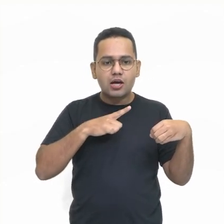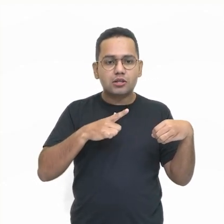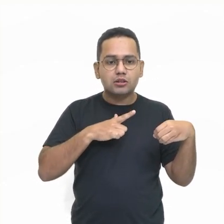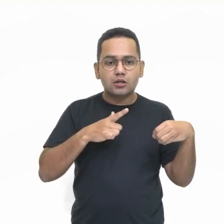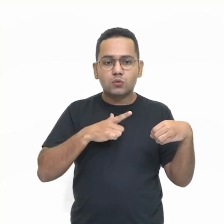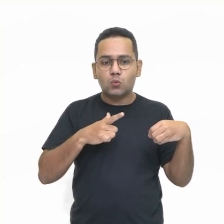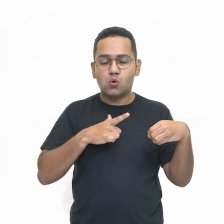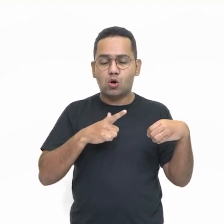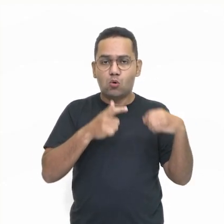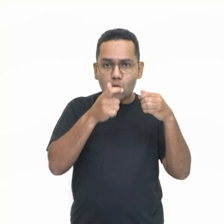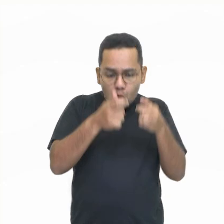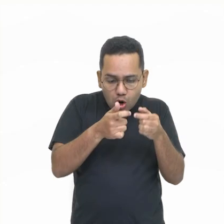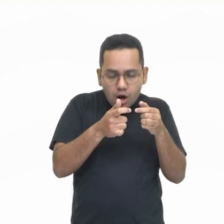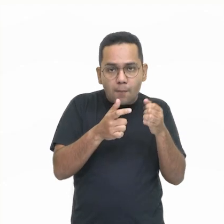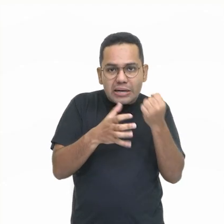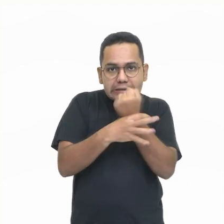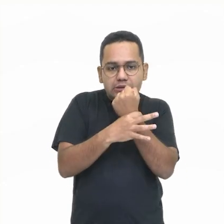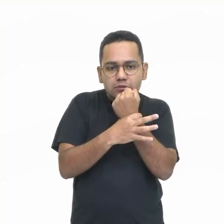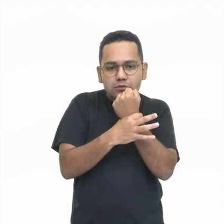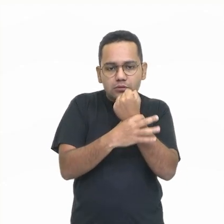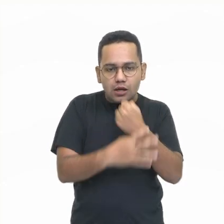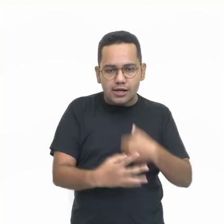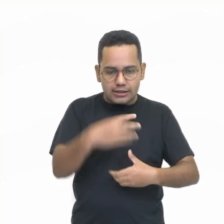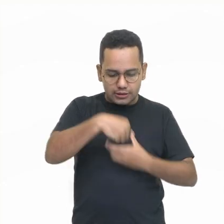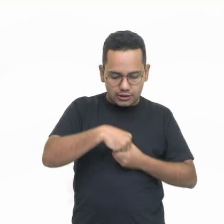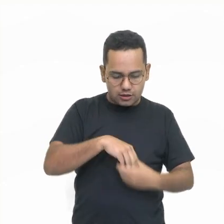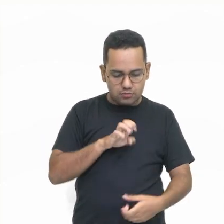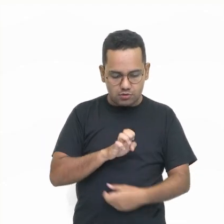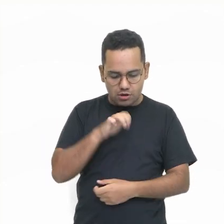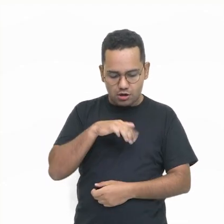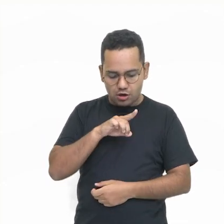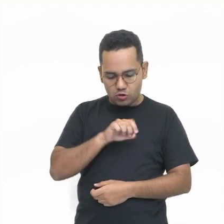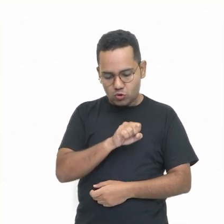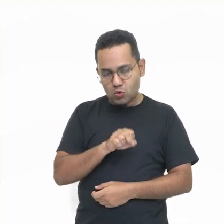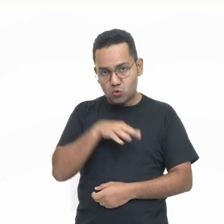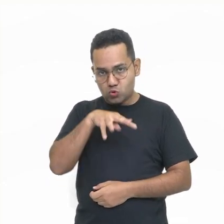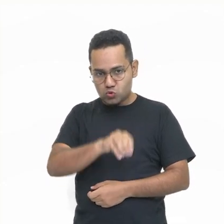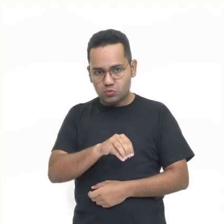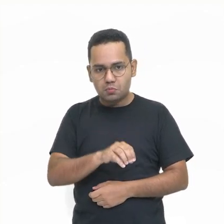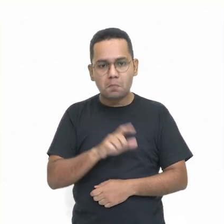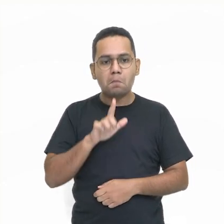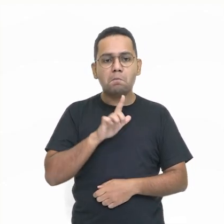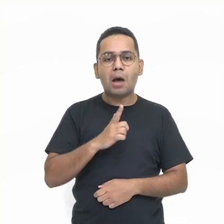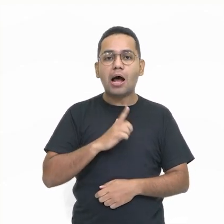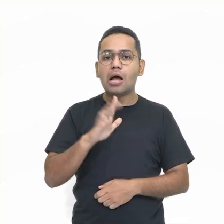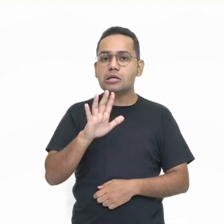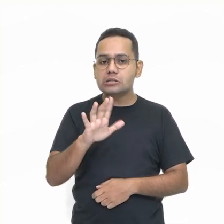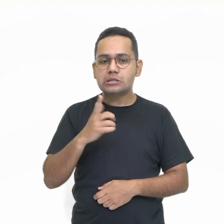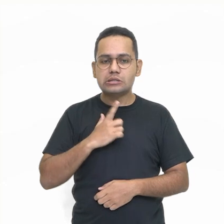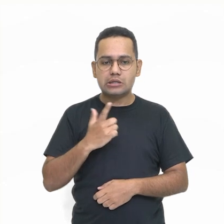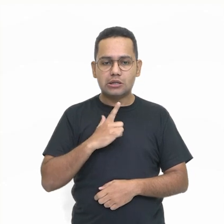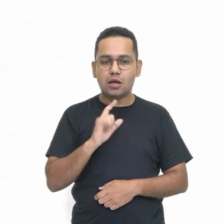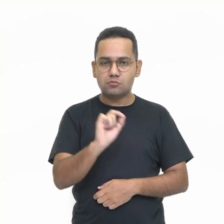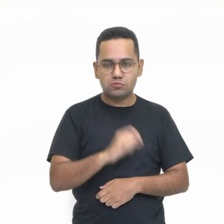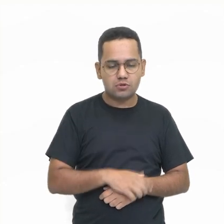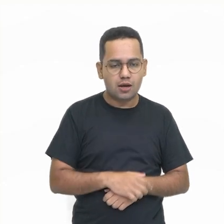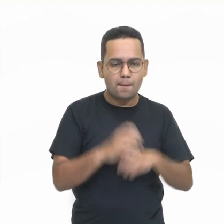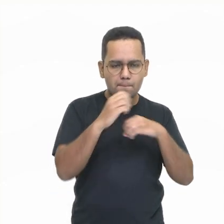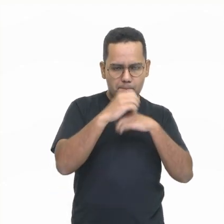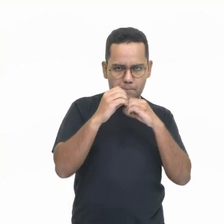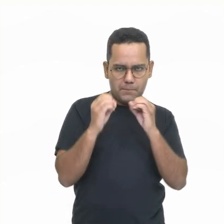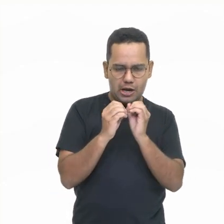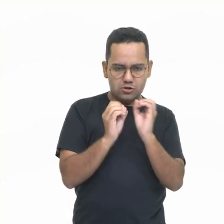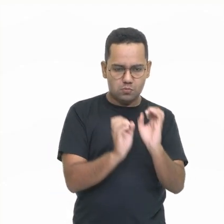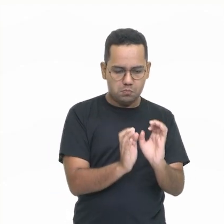esse englobamento, a gente forma o endossomo. Então, quando há o englobamento de uma partícula sólida,